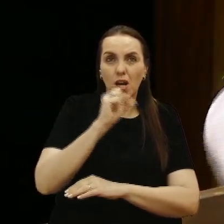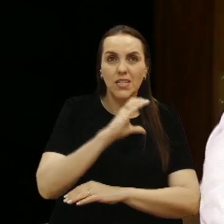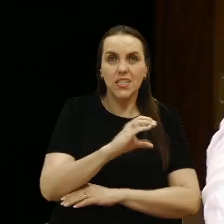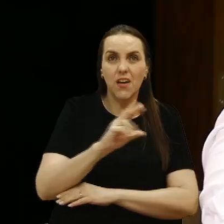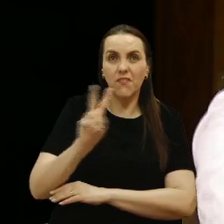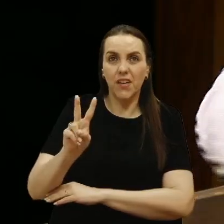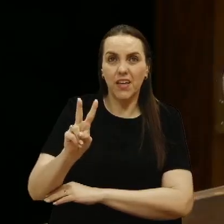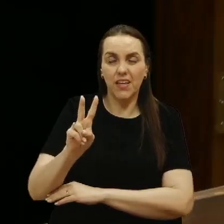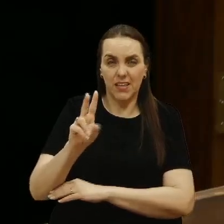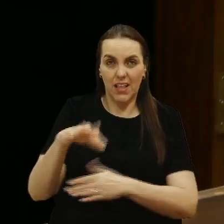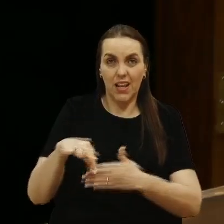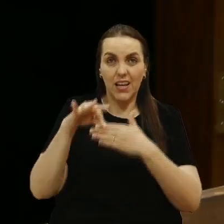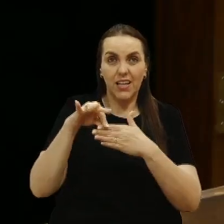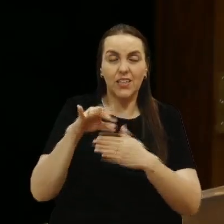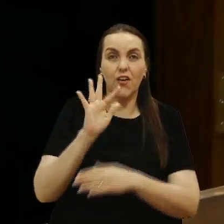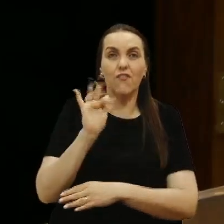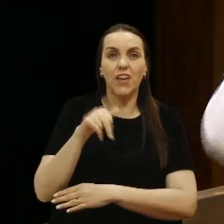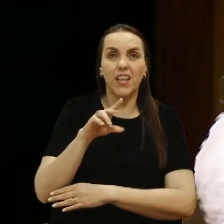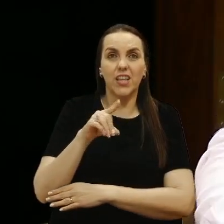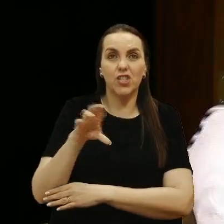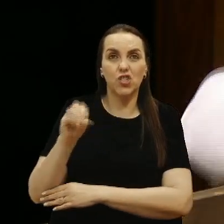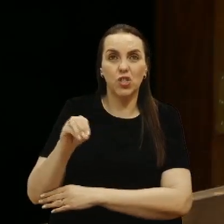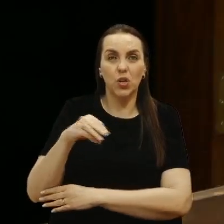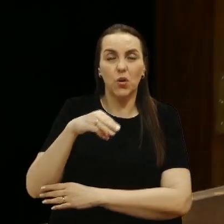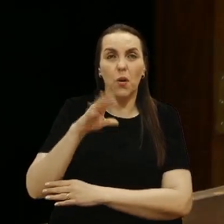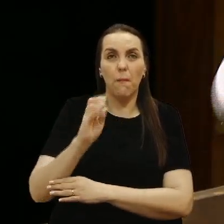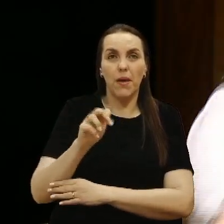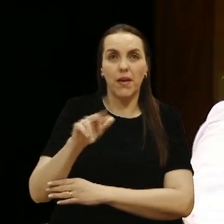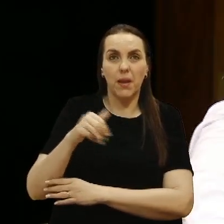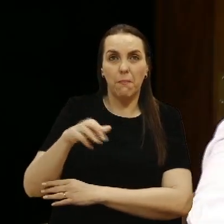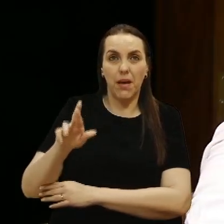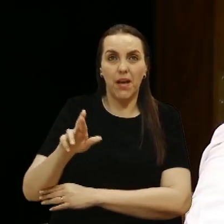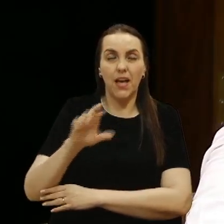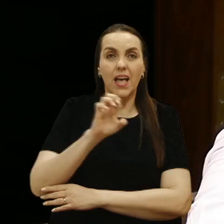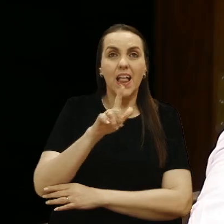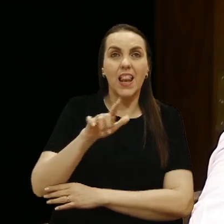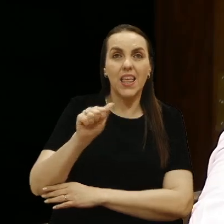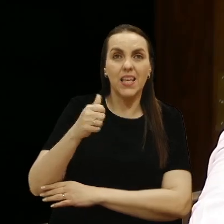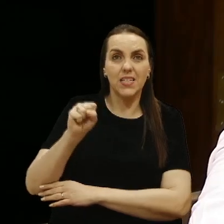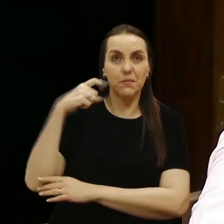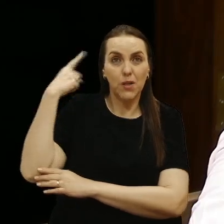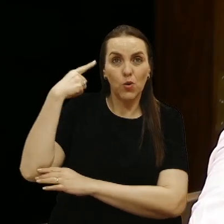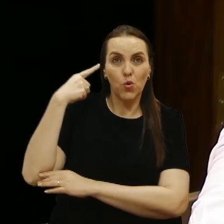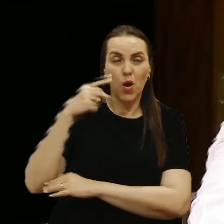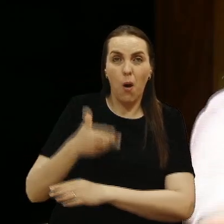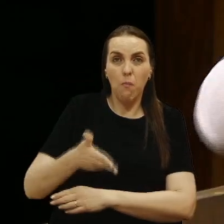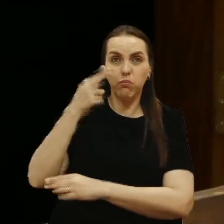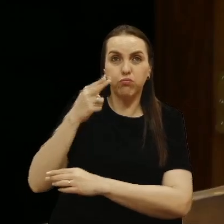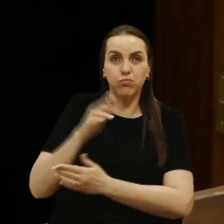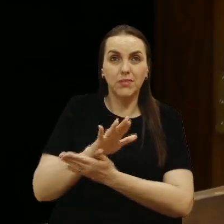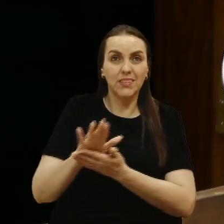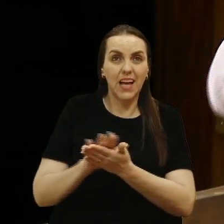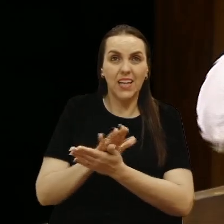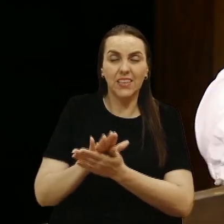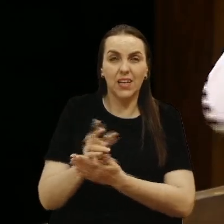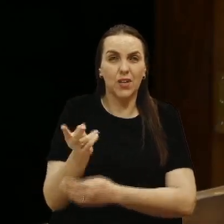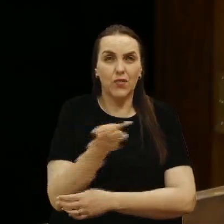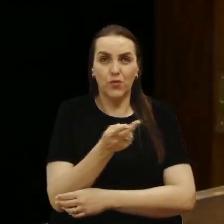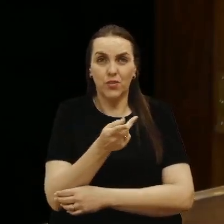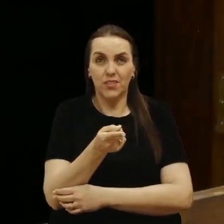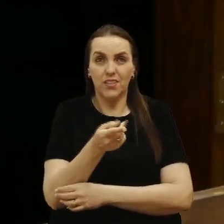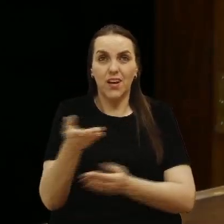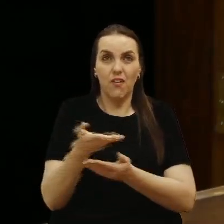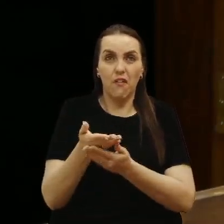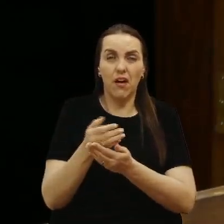nosso governo. Fernandinho Beiramar e Elias Maluco. Sem dar um tiro, foram presos. E vocês foram